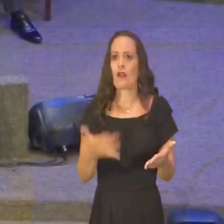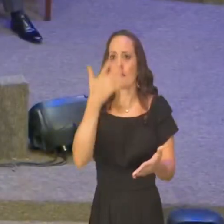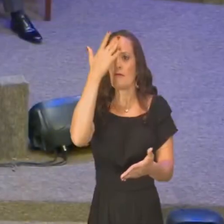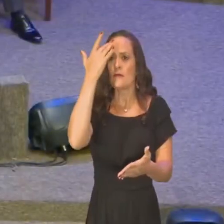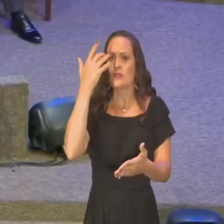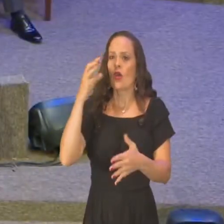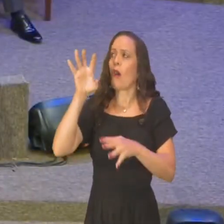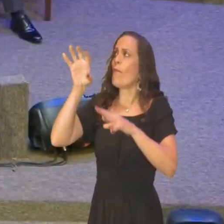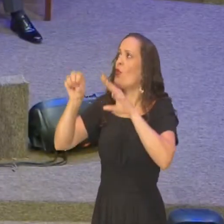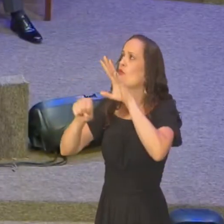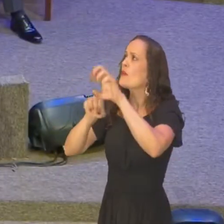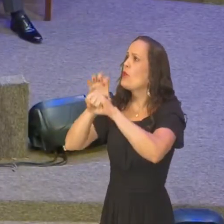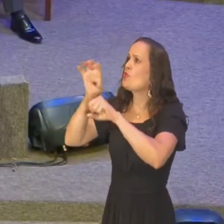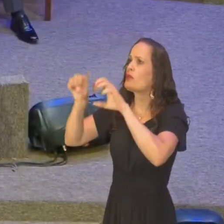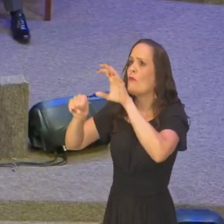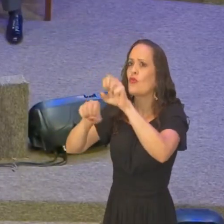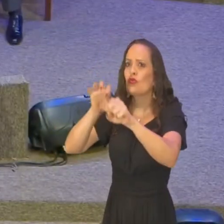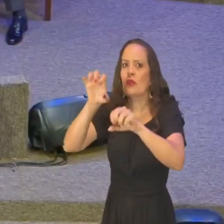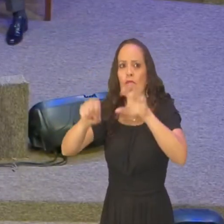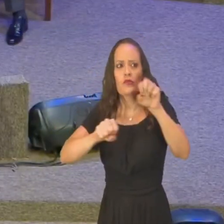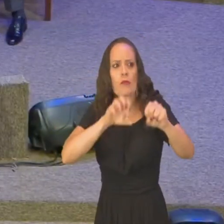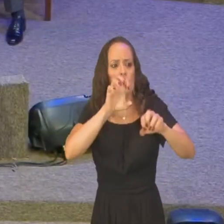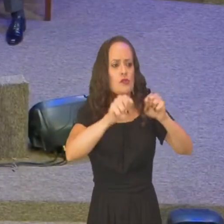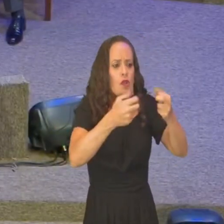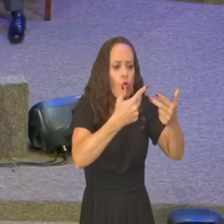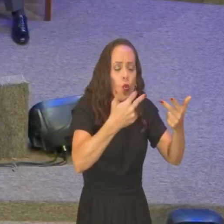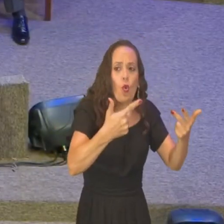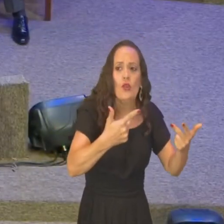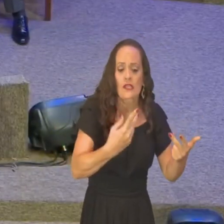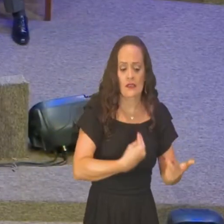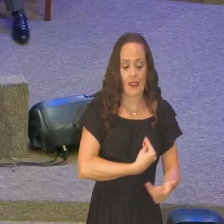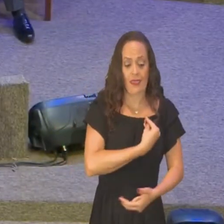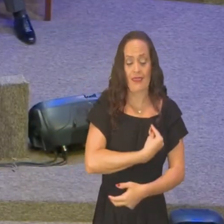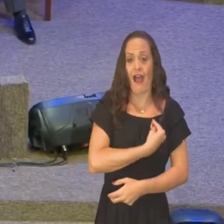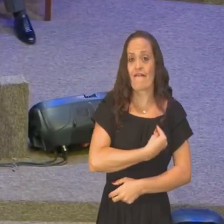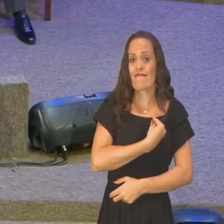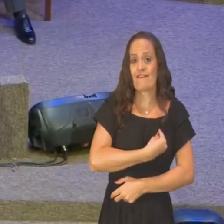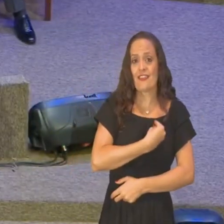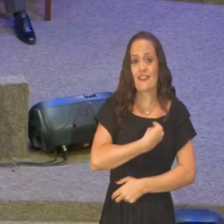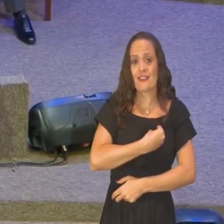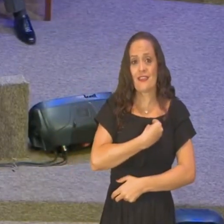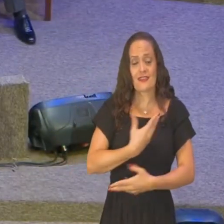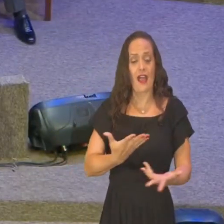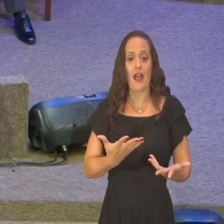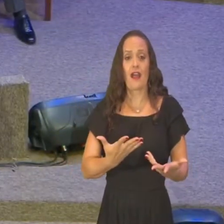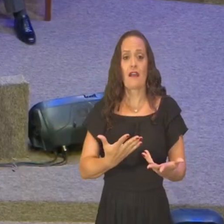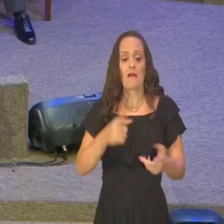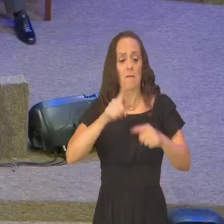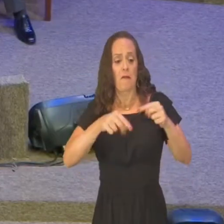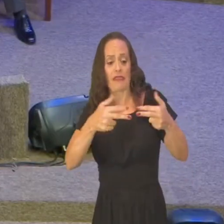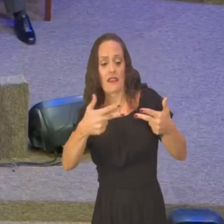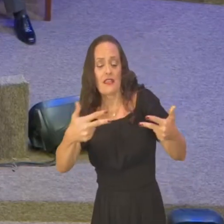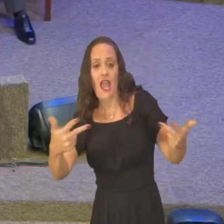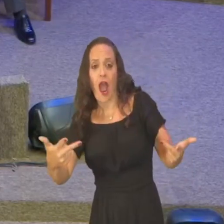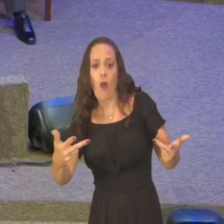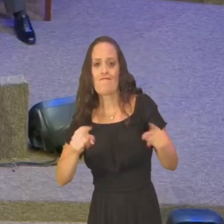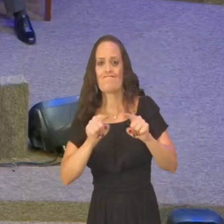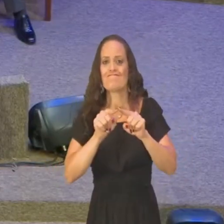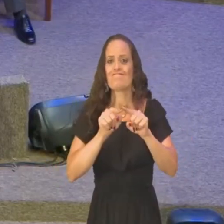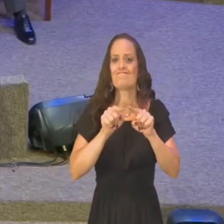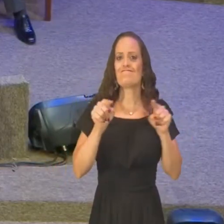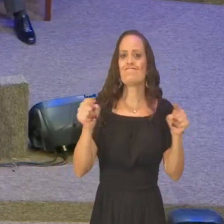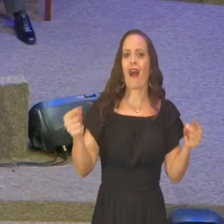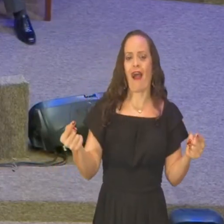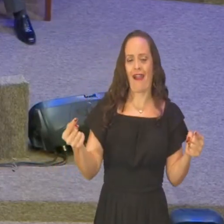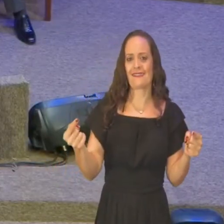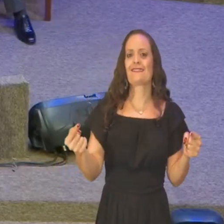as coisas do dia a dia, da rotina, do ordinário, as coisas materiais, e quando na verdade o